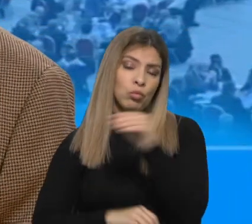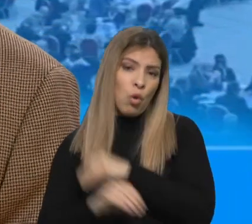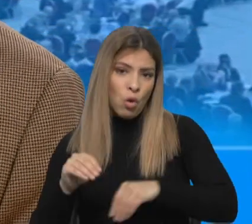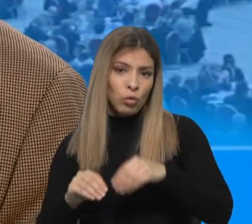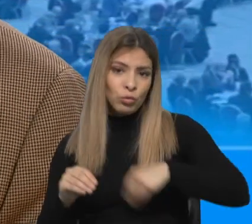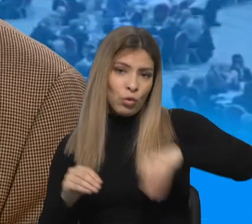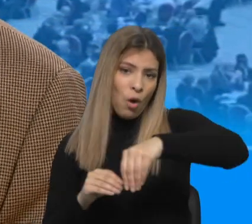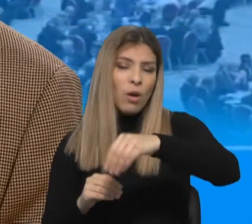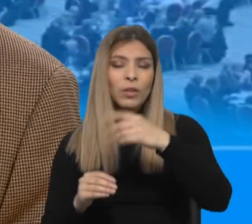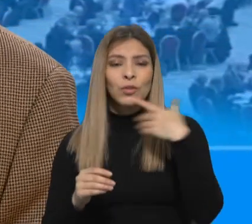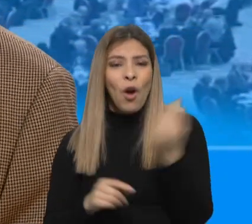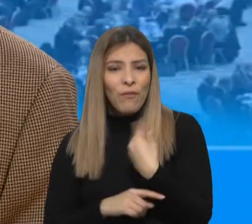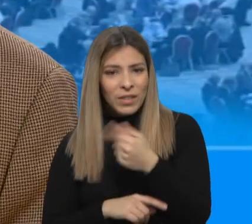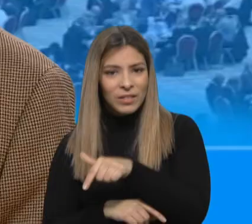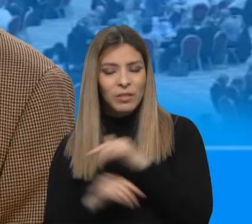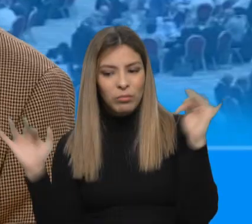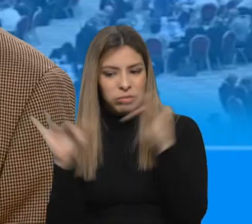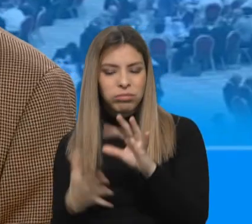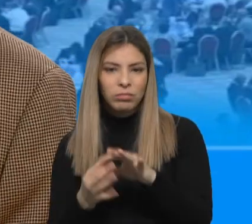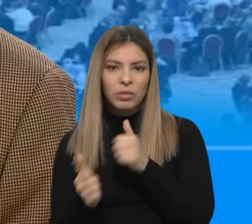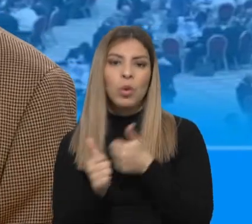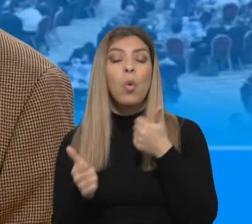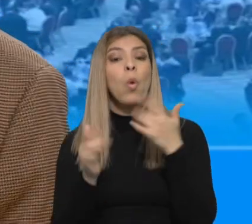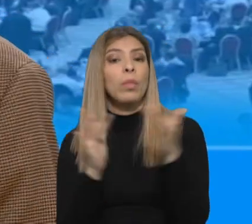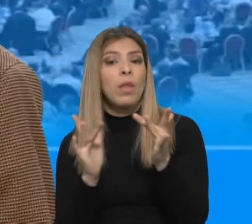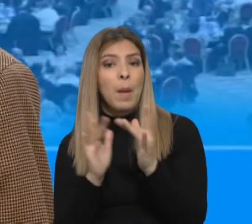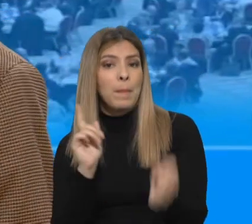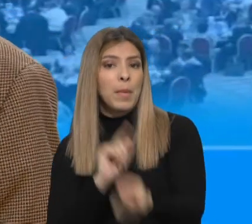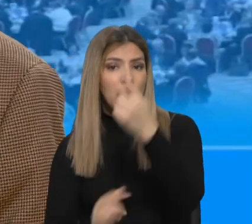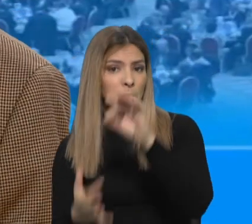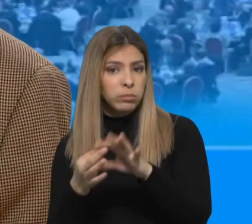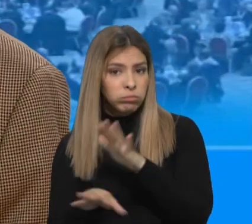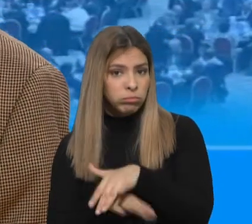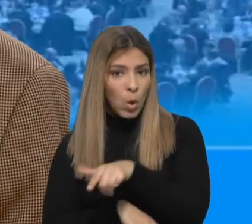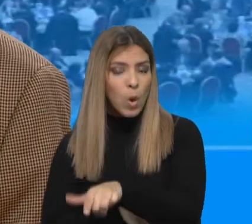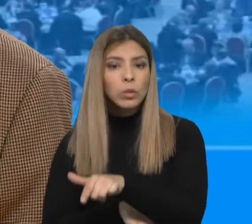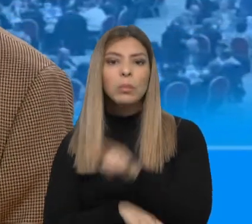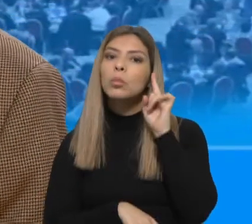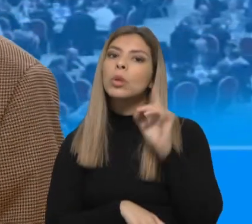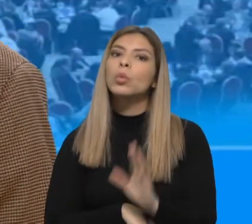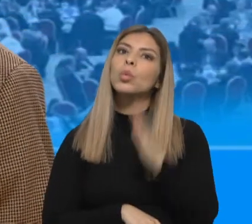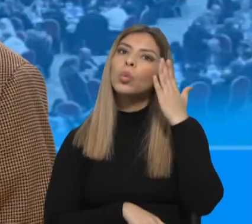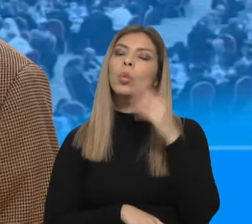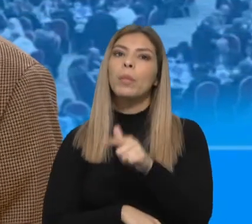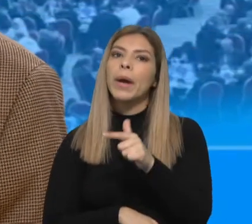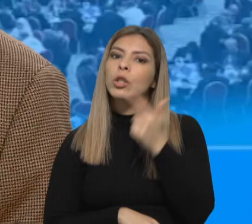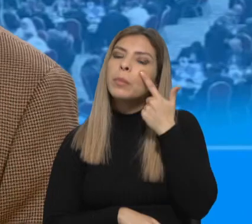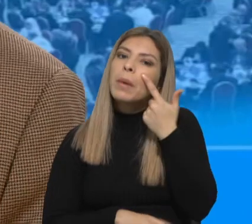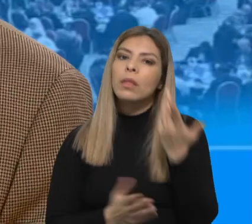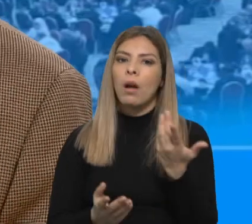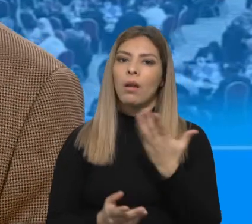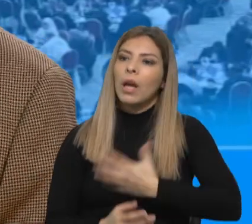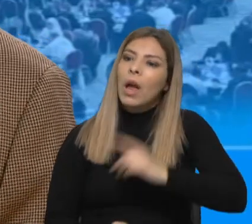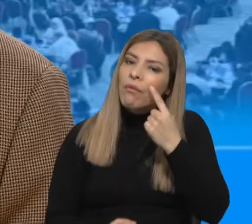importante neste primeiro contacto dos jovens com a democracia pelo meio mais importante de todos, que é o da experimentação, que é o das